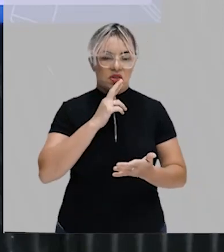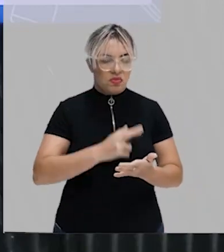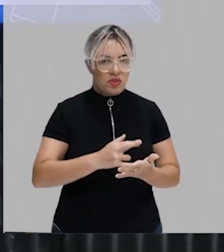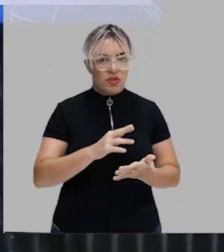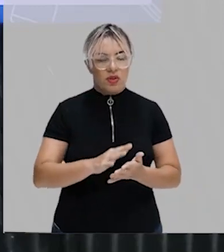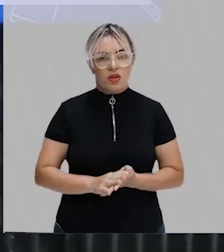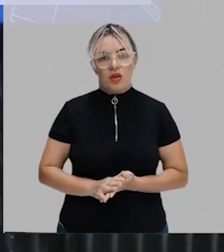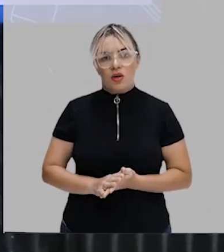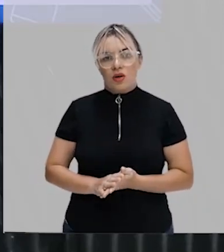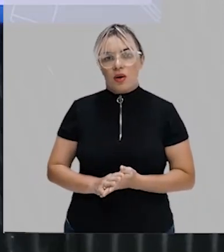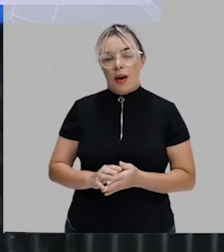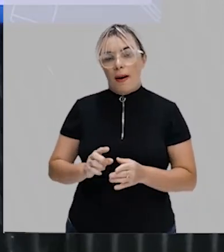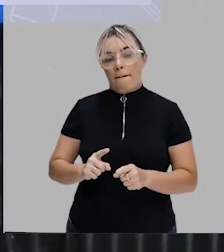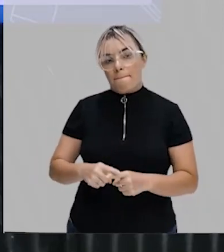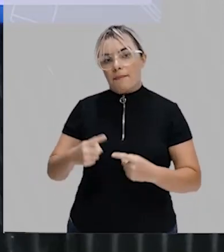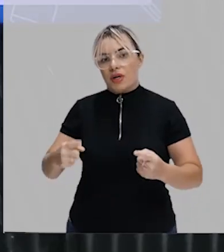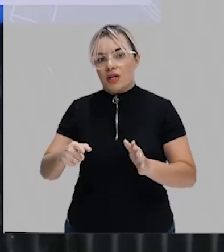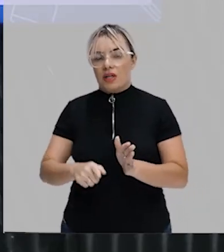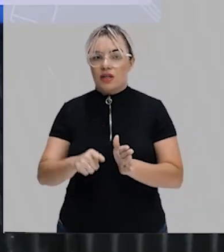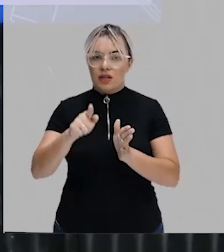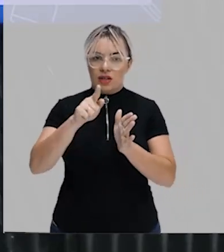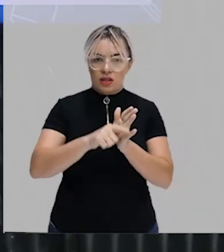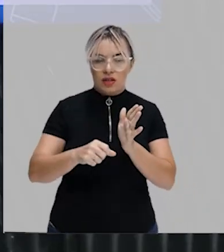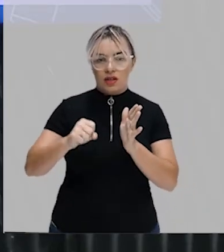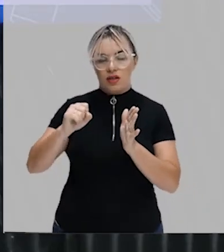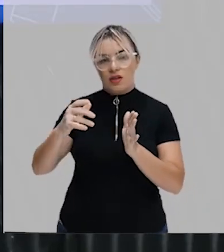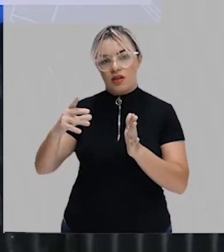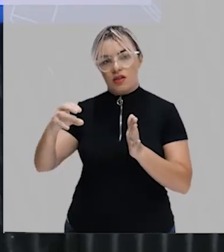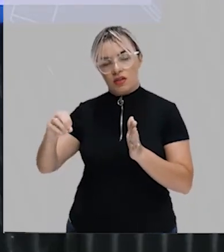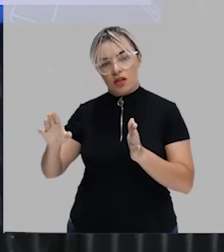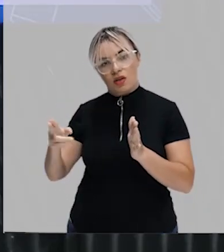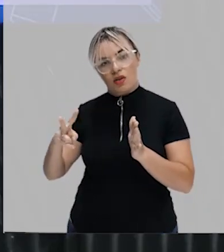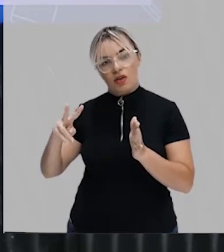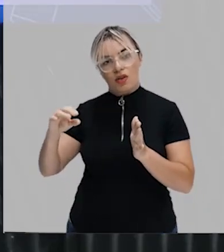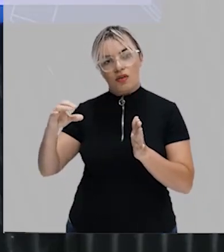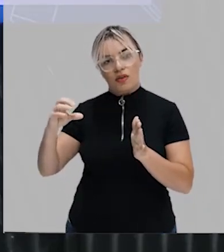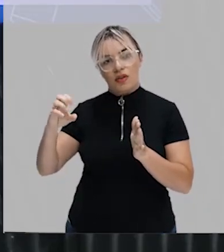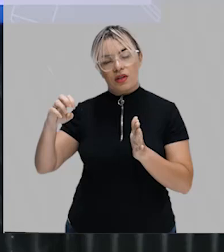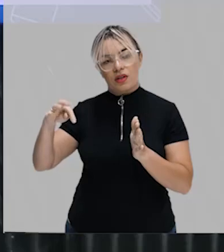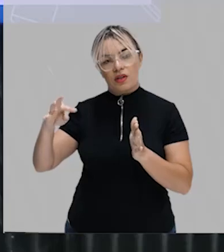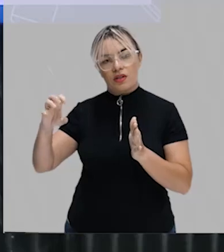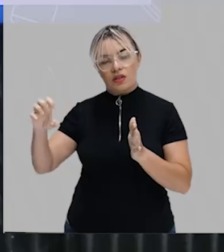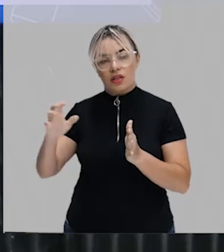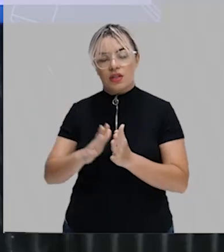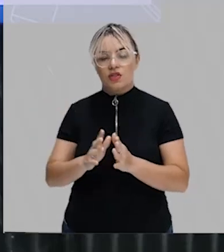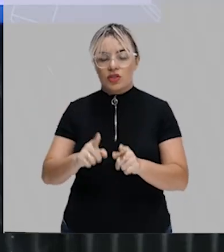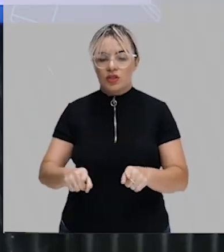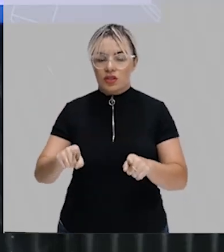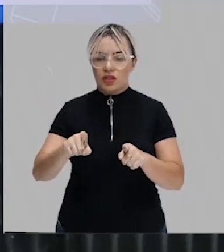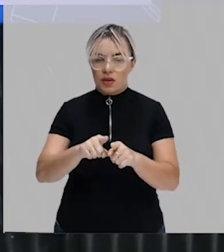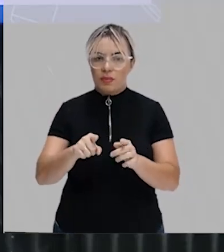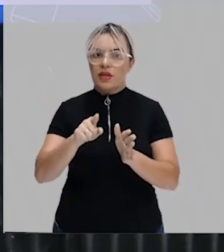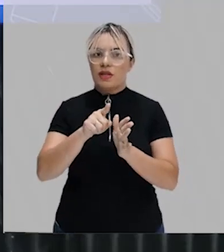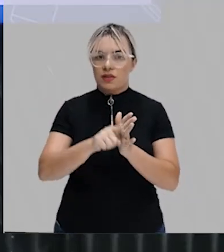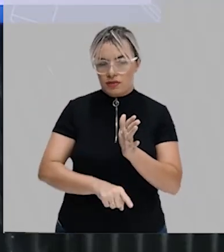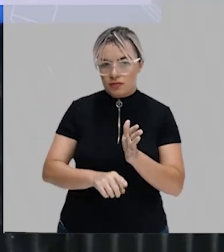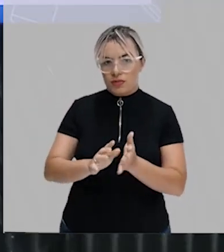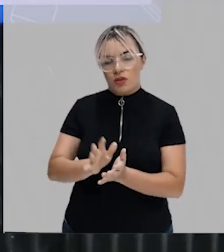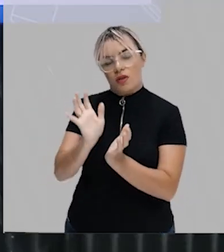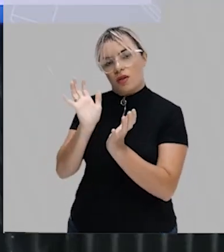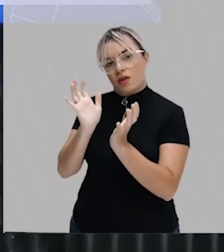com exceção de São Vicente e Pernambuco. O sistema de governo geral ele é uma extensão do poder